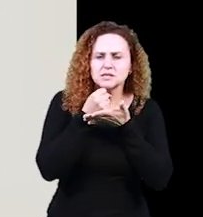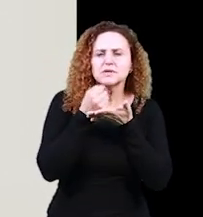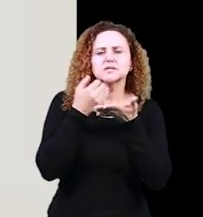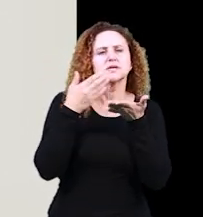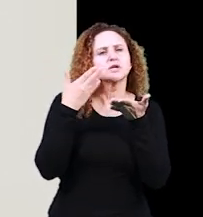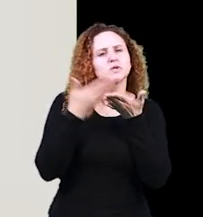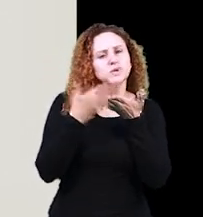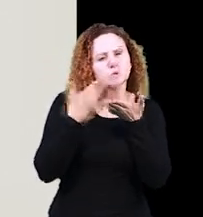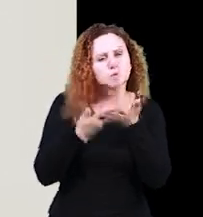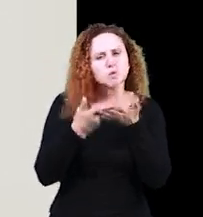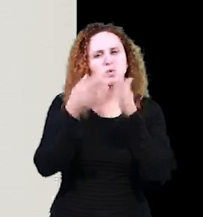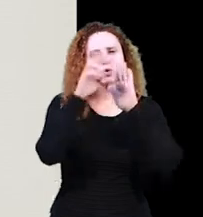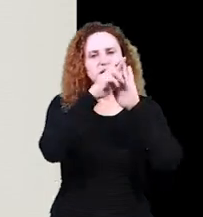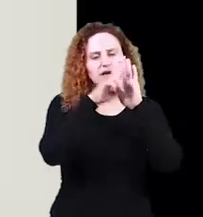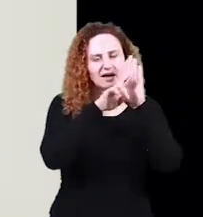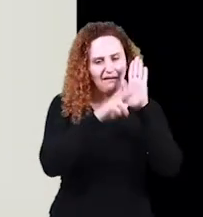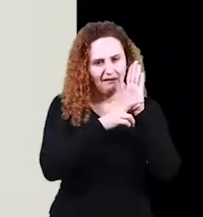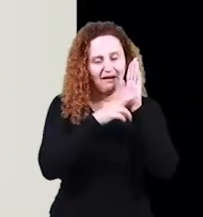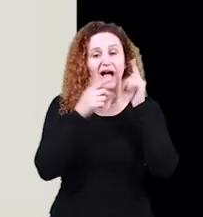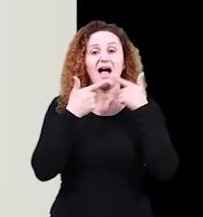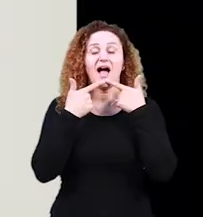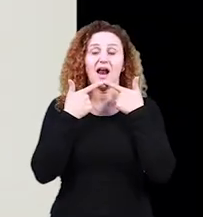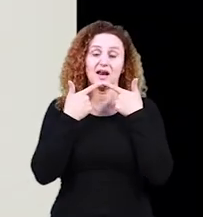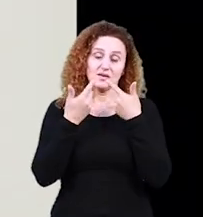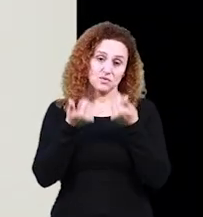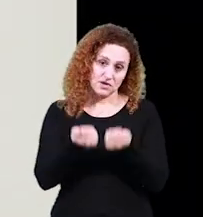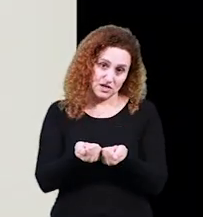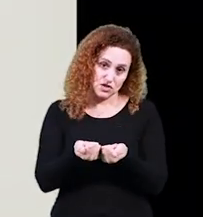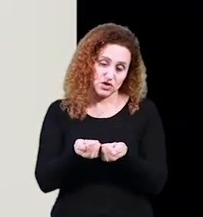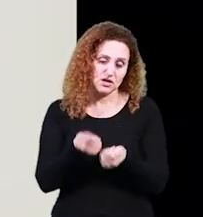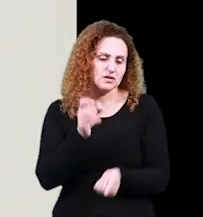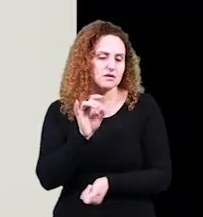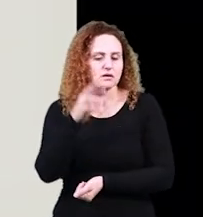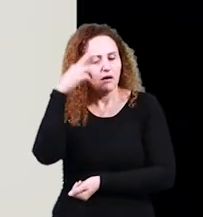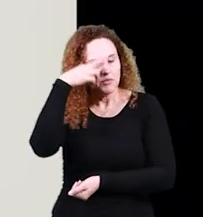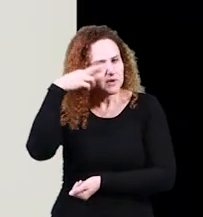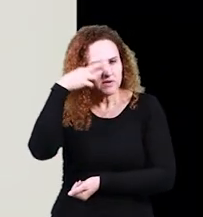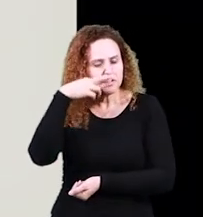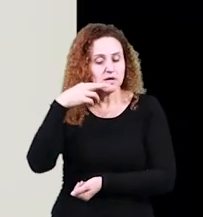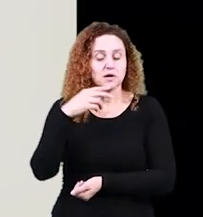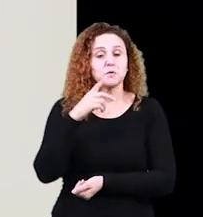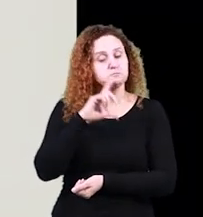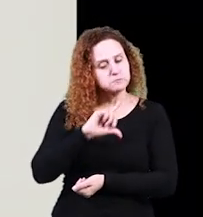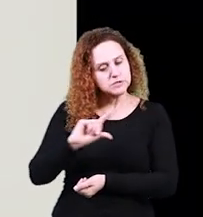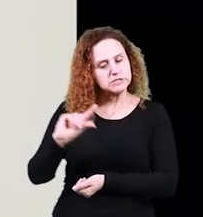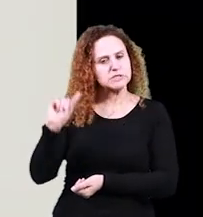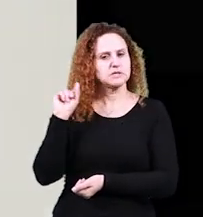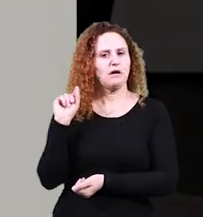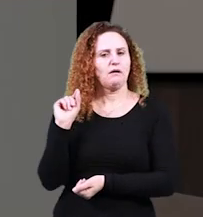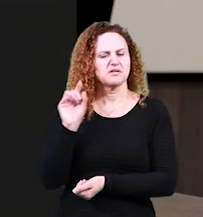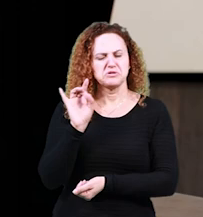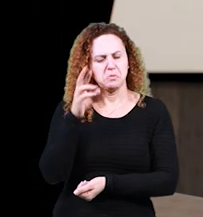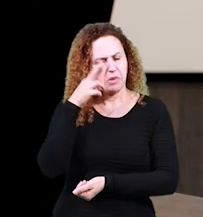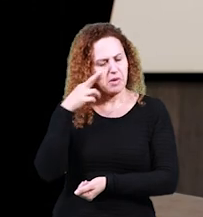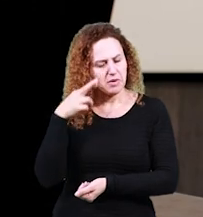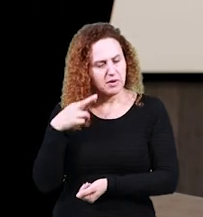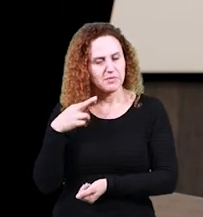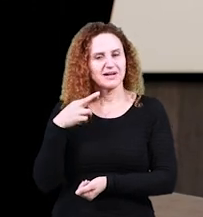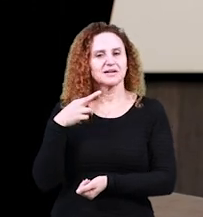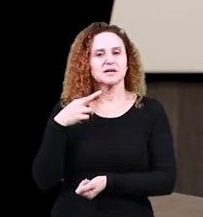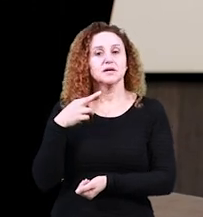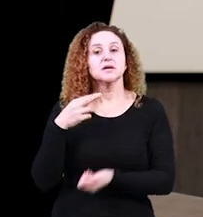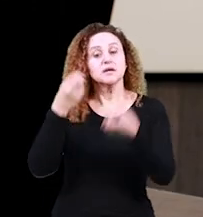estudo nesse sistema de regras se propõe que a linguística saia da mera observação e classificação dos dados então saia da descrição